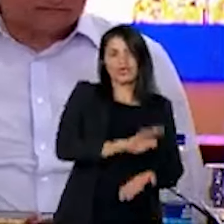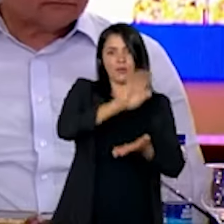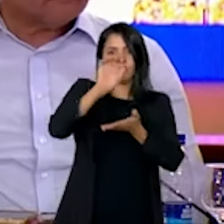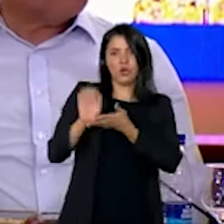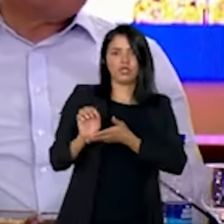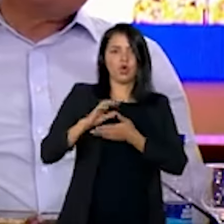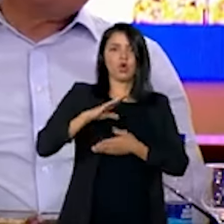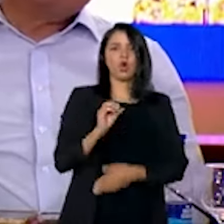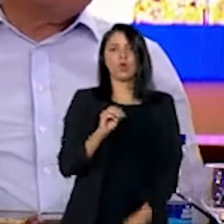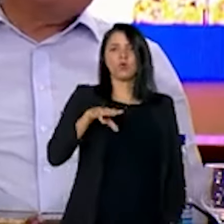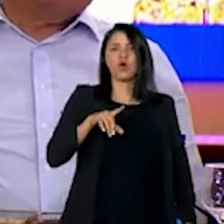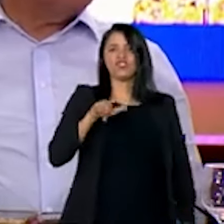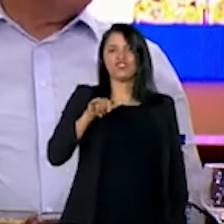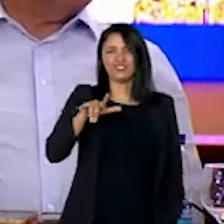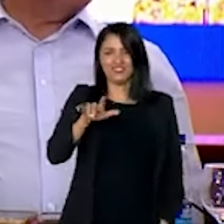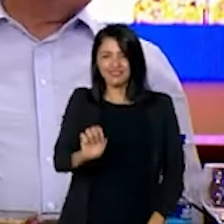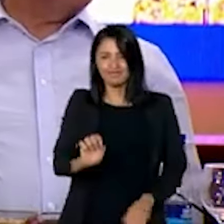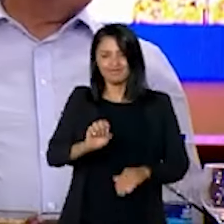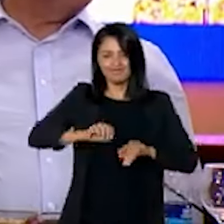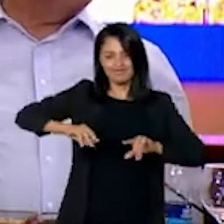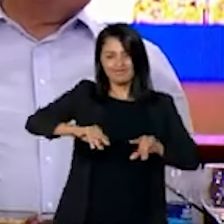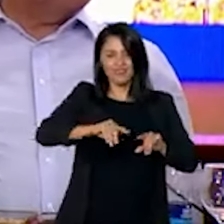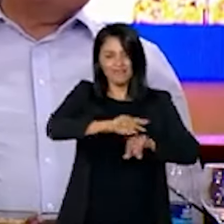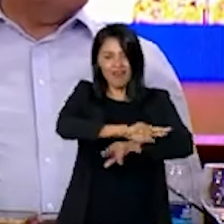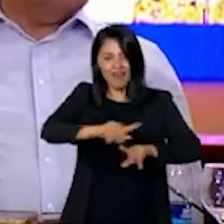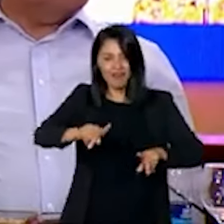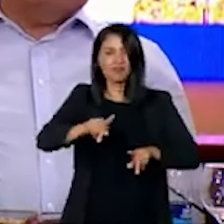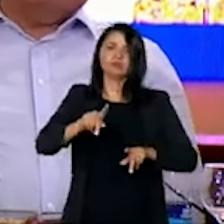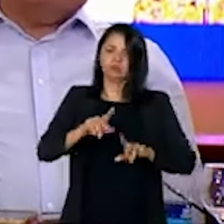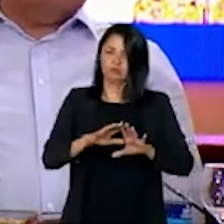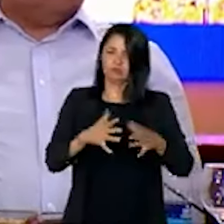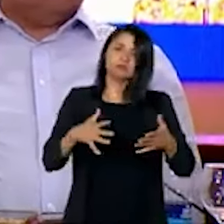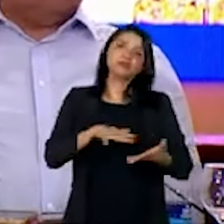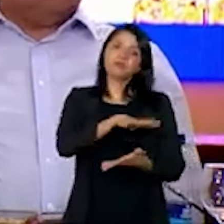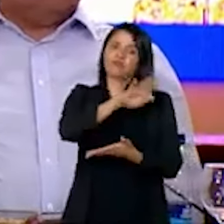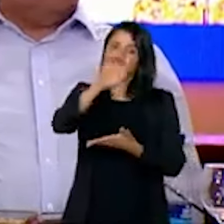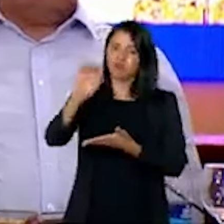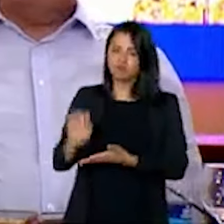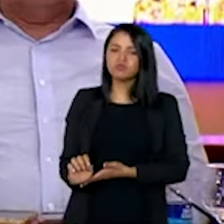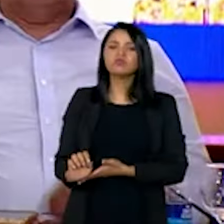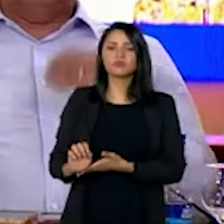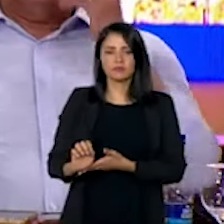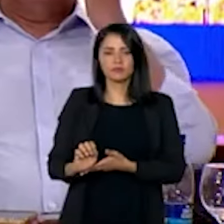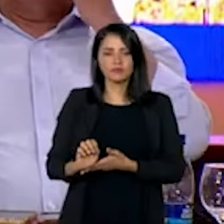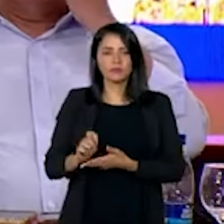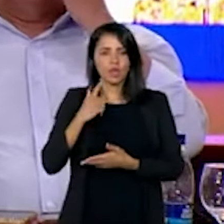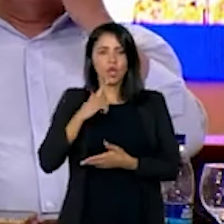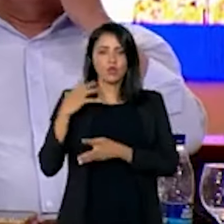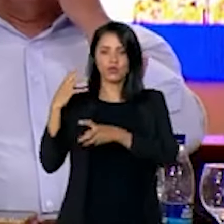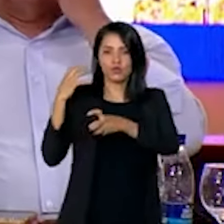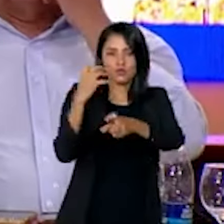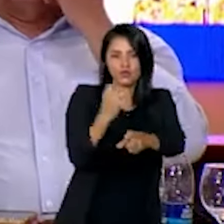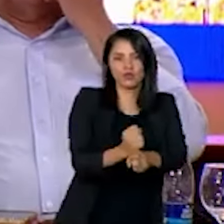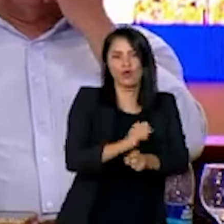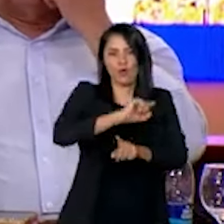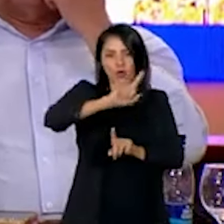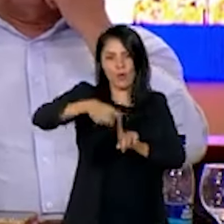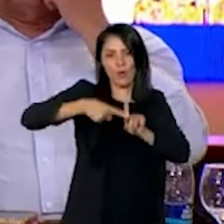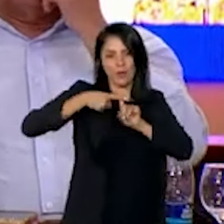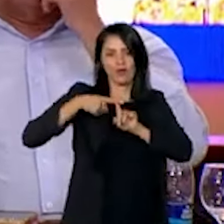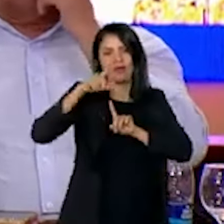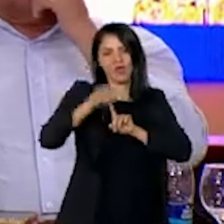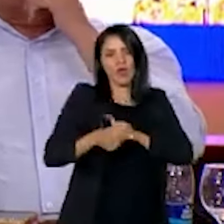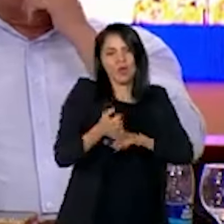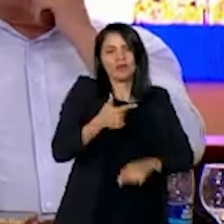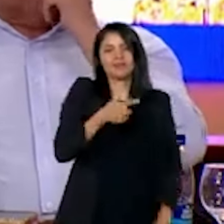de commodities. Grande, muito grande. E o nosso superávit comercial de quase